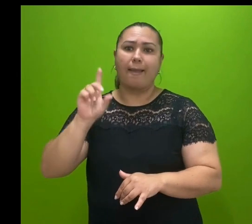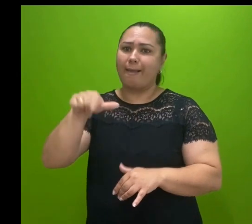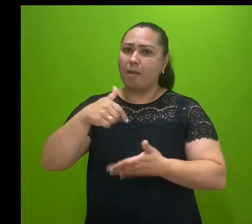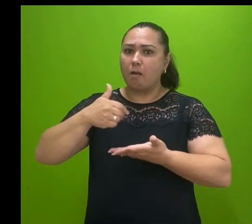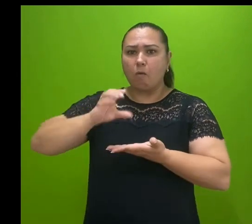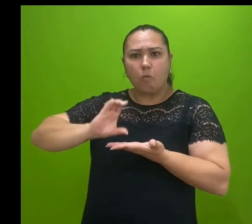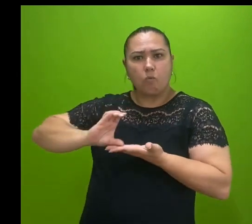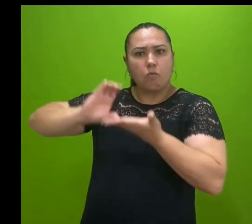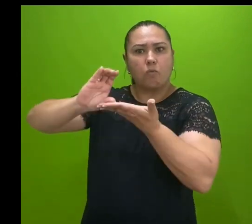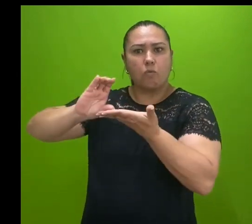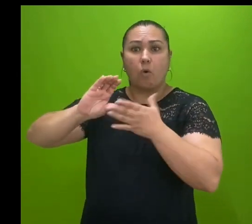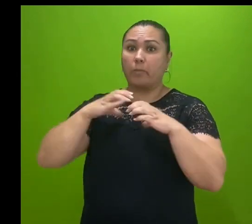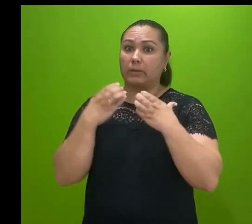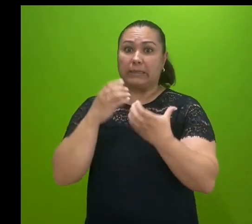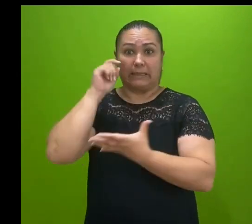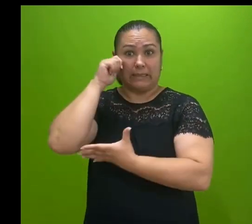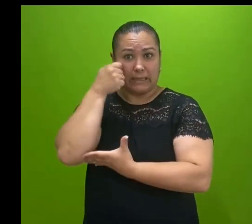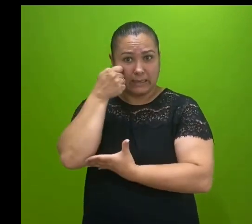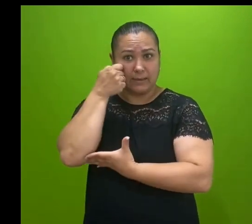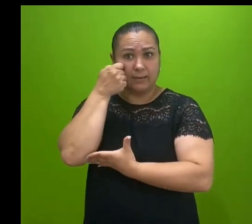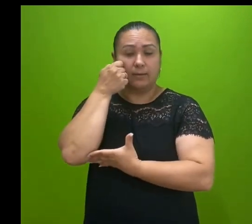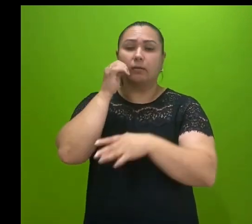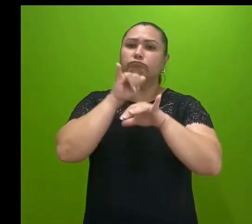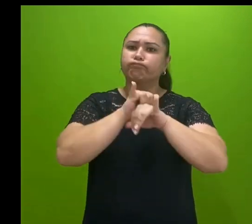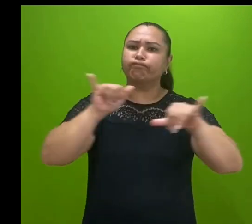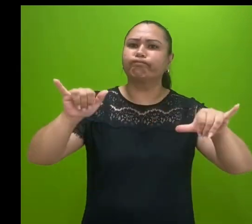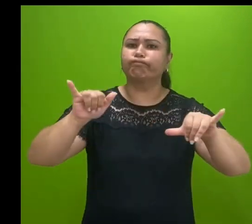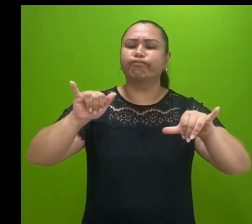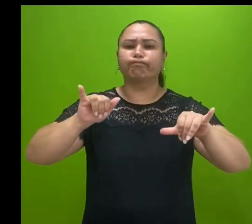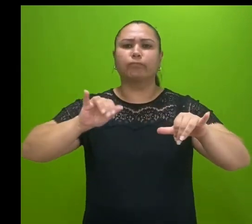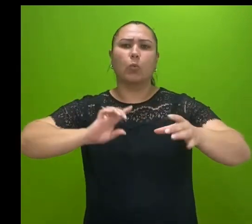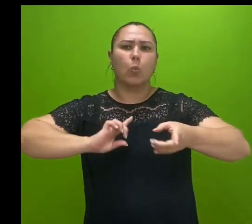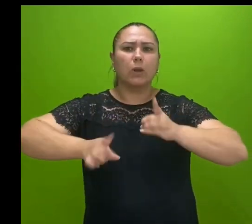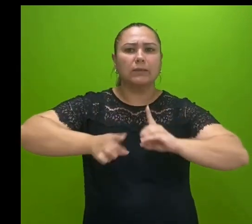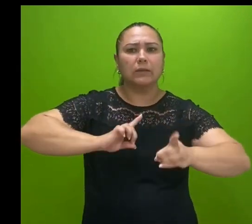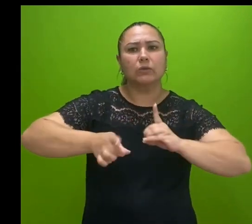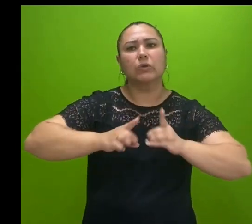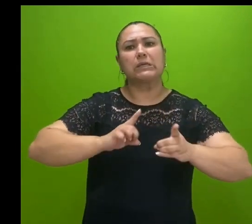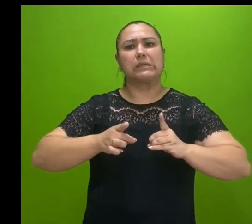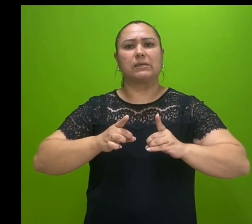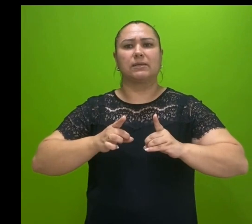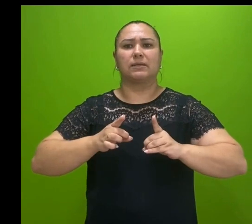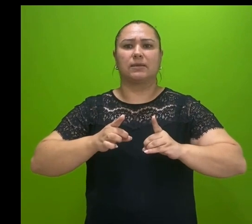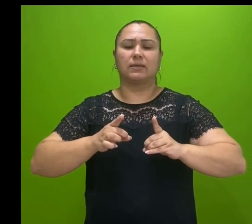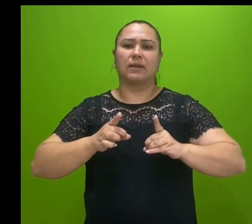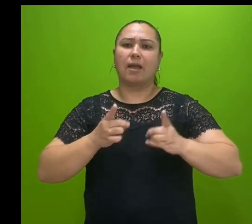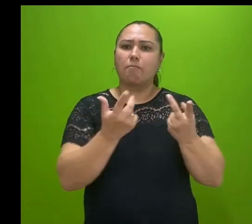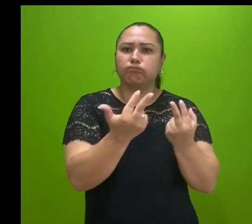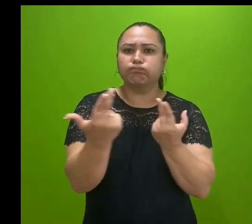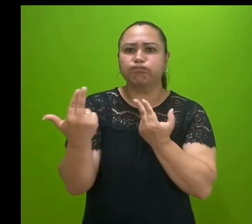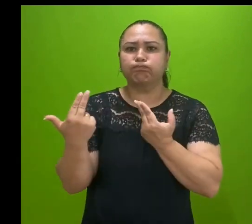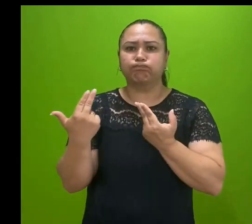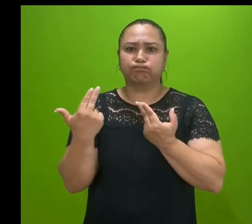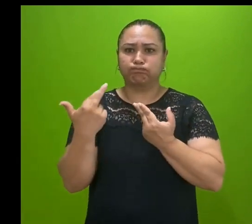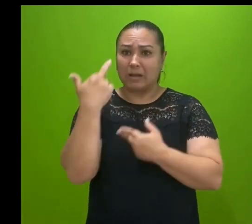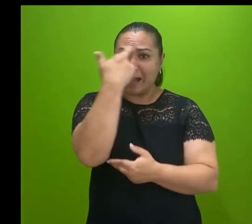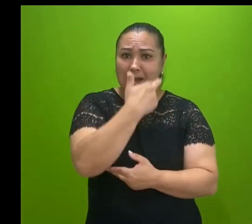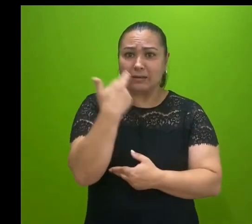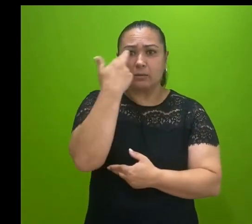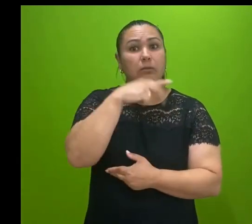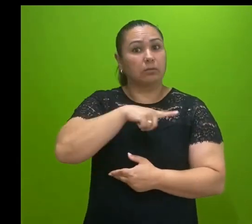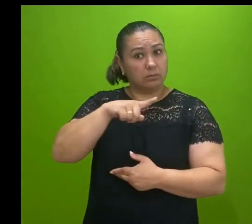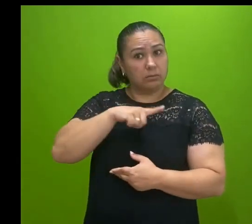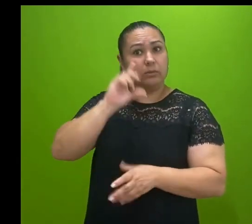no Comune, que é o Conselho da Comunidade Negra, divulgando na Coordenadoria de Igualdade Racial que tem